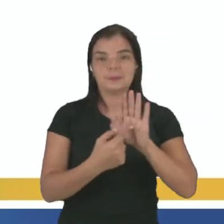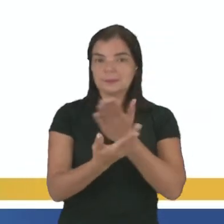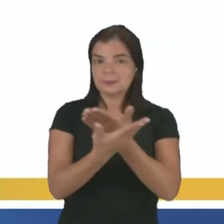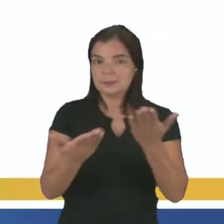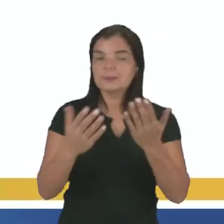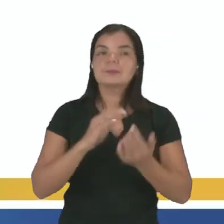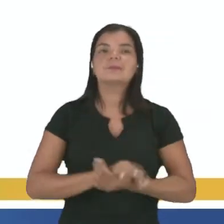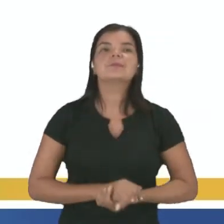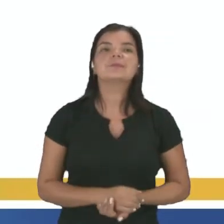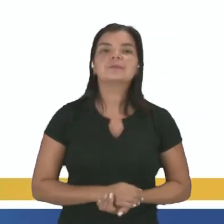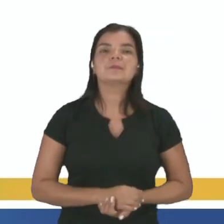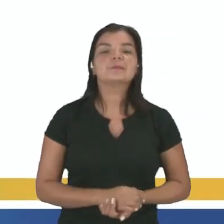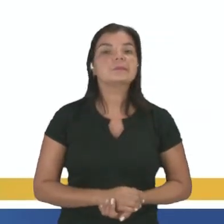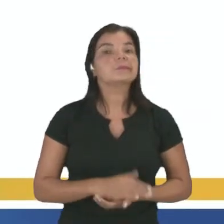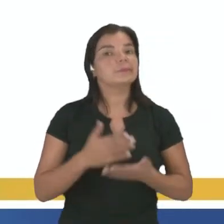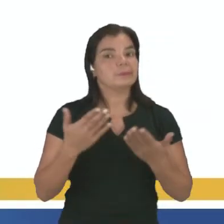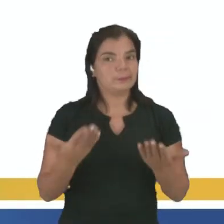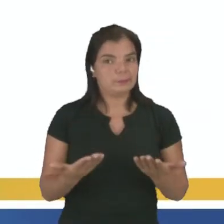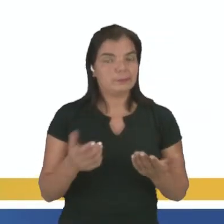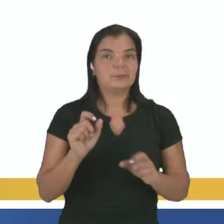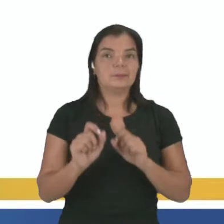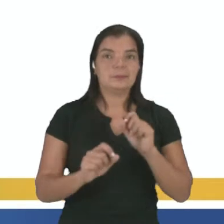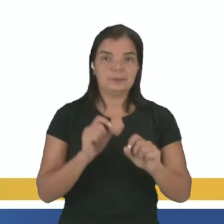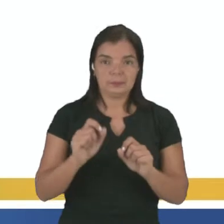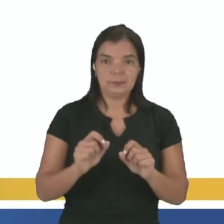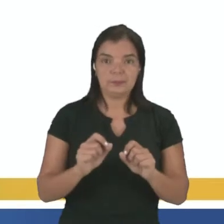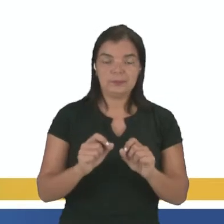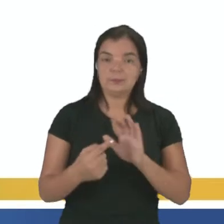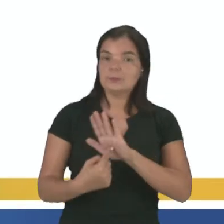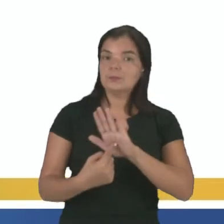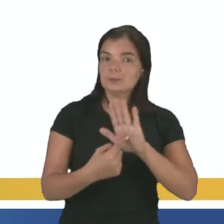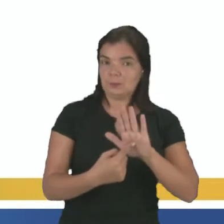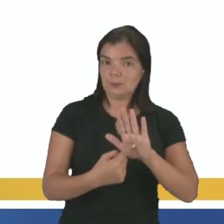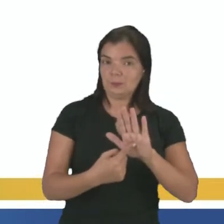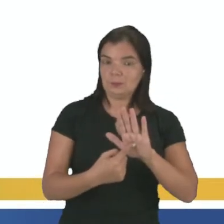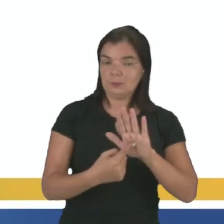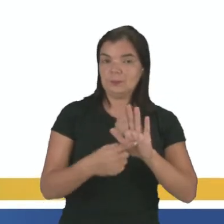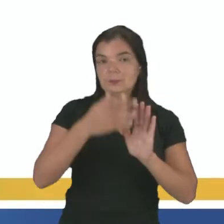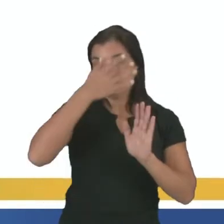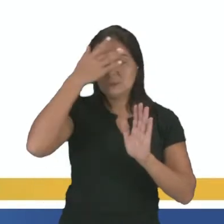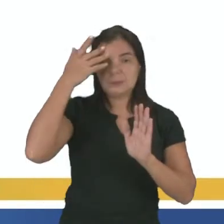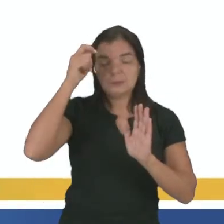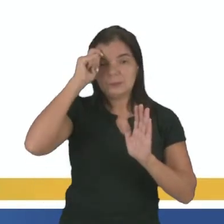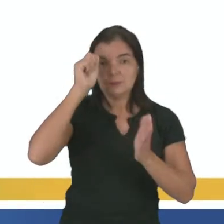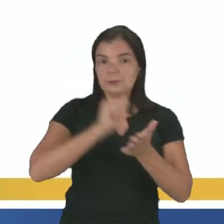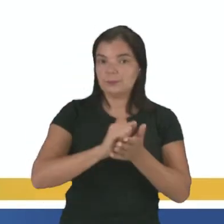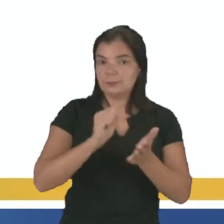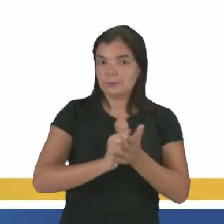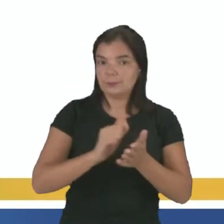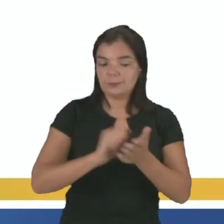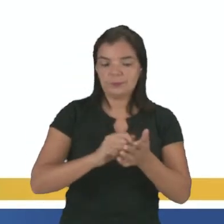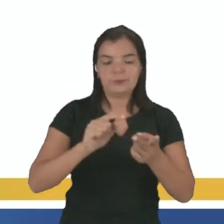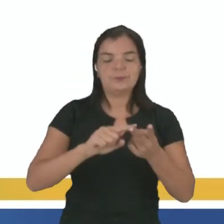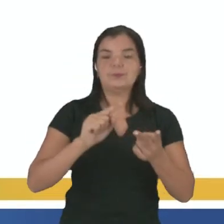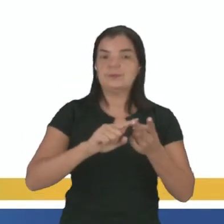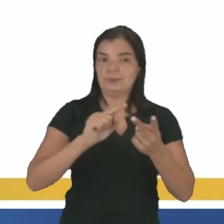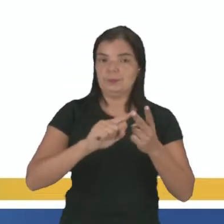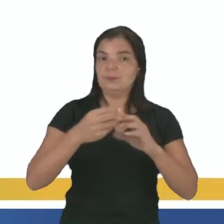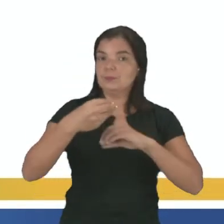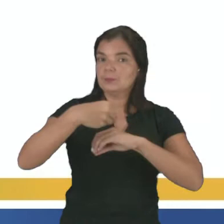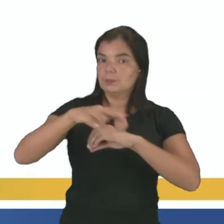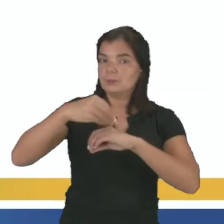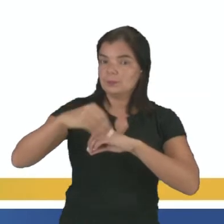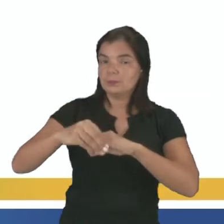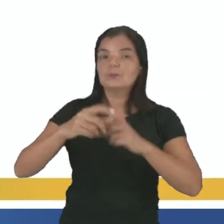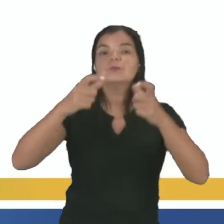citar para vocês. Desde que seja identificada a autoria, a editora, o veículo que ele